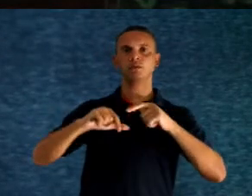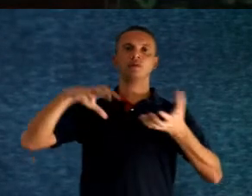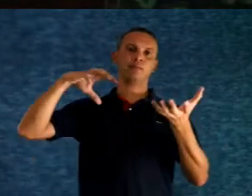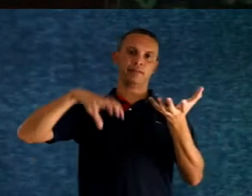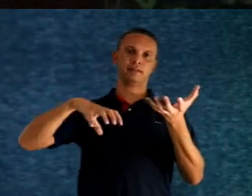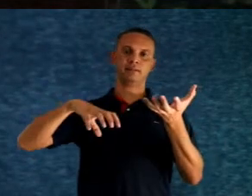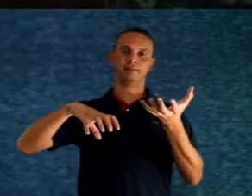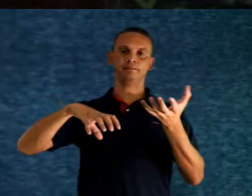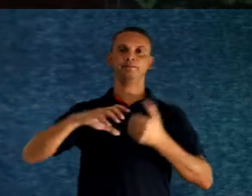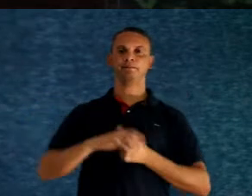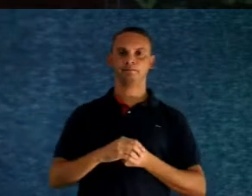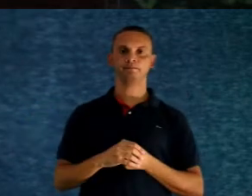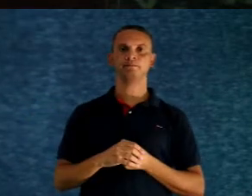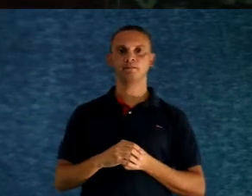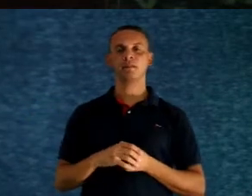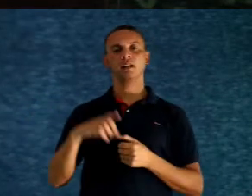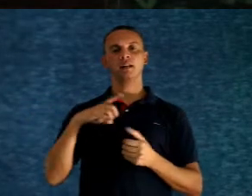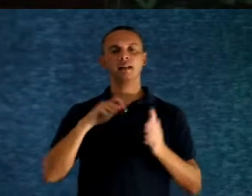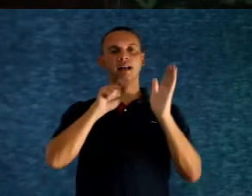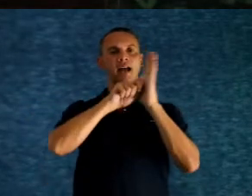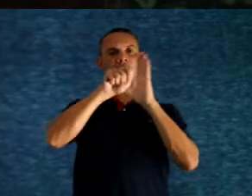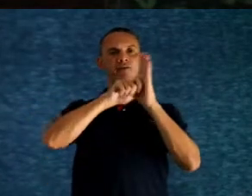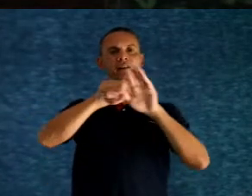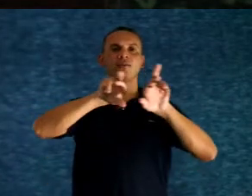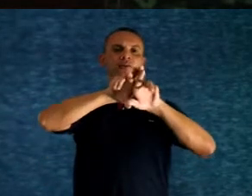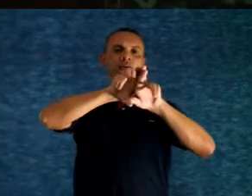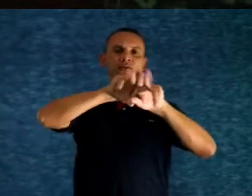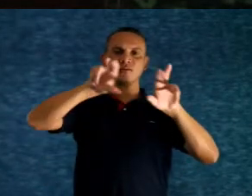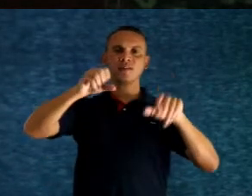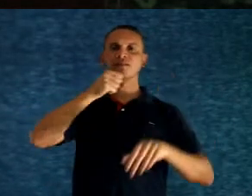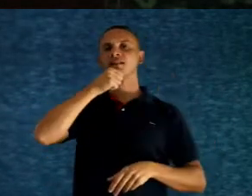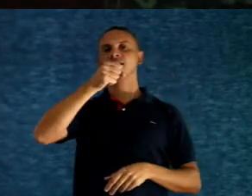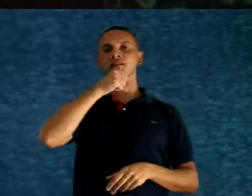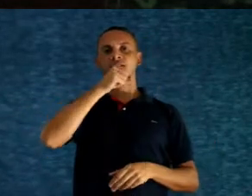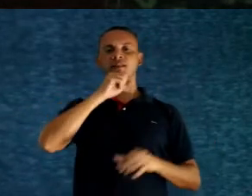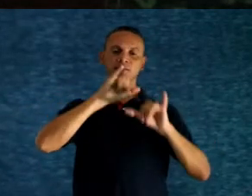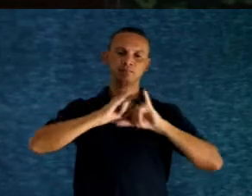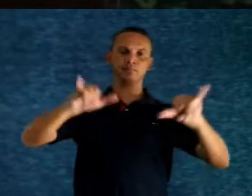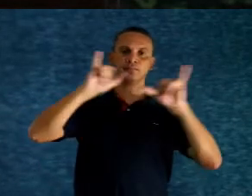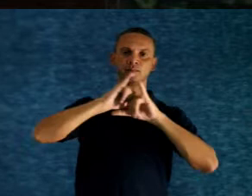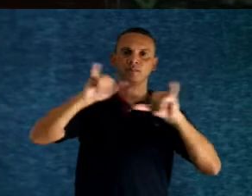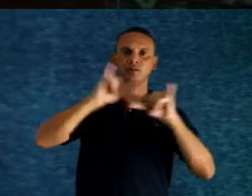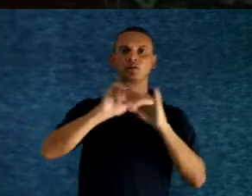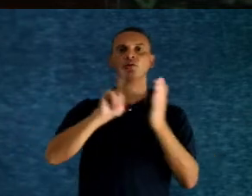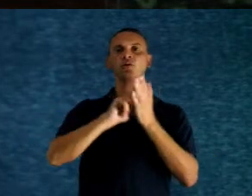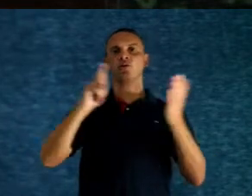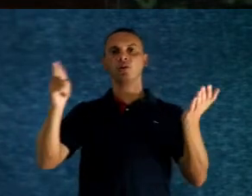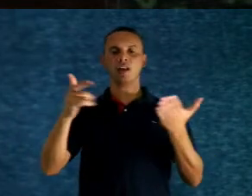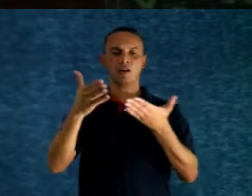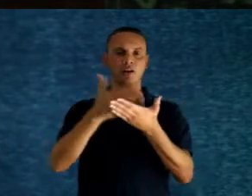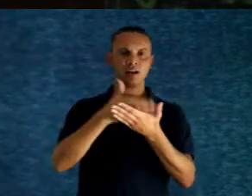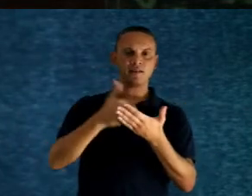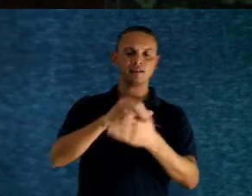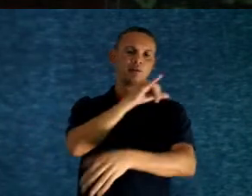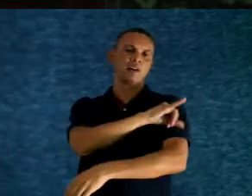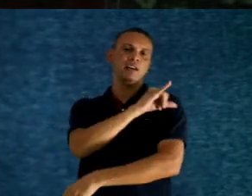Brasília. Tem artigos, ensaios e entrevistas publicados em jornais e revistas do Rio, de São Paulo, de BH, de